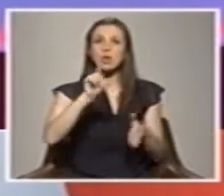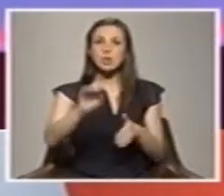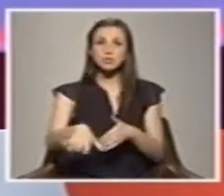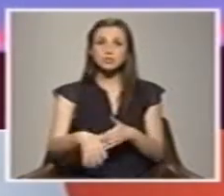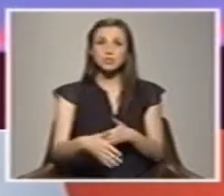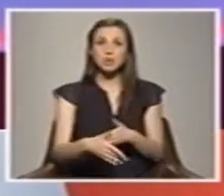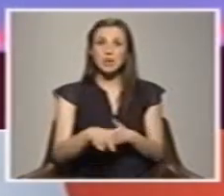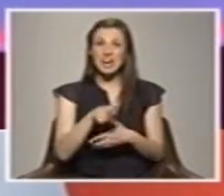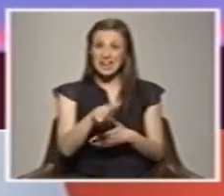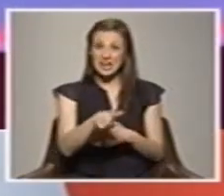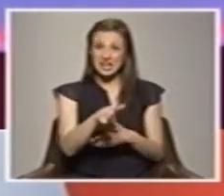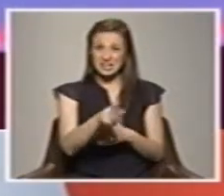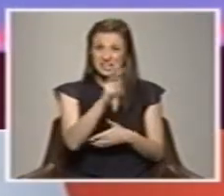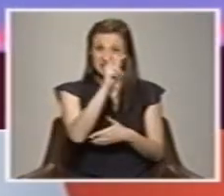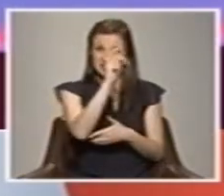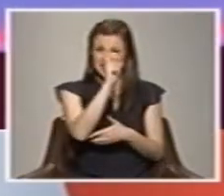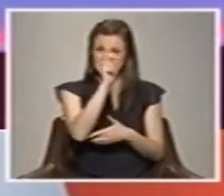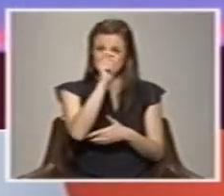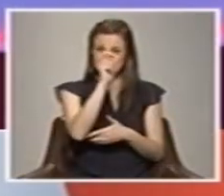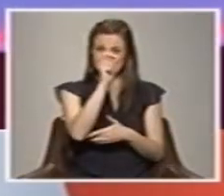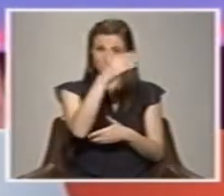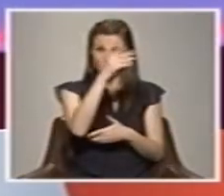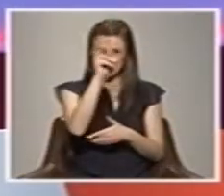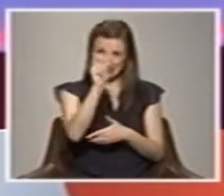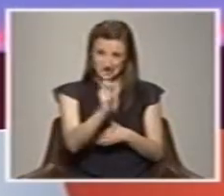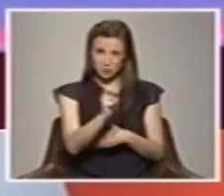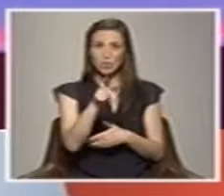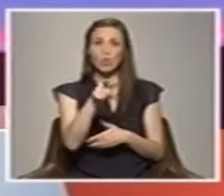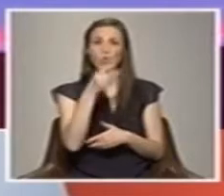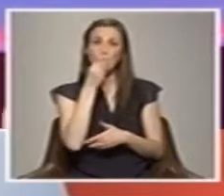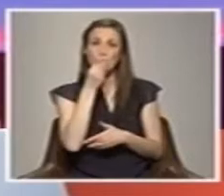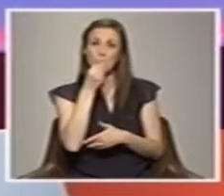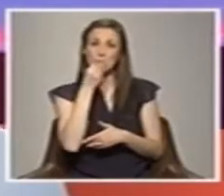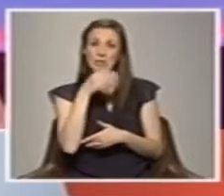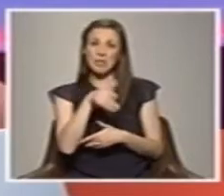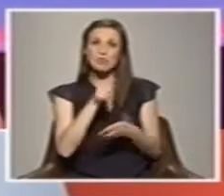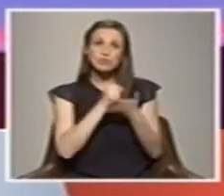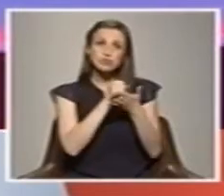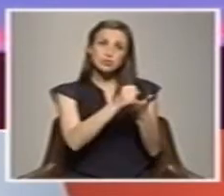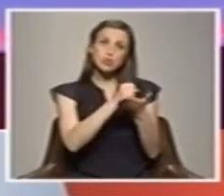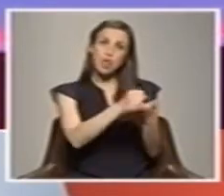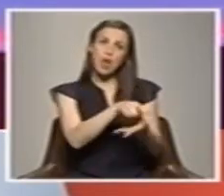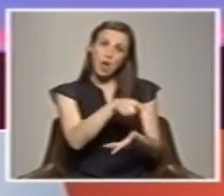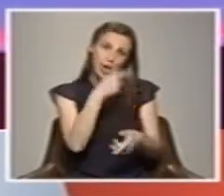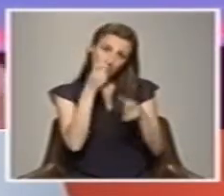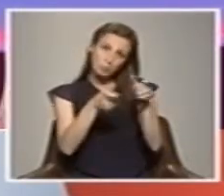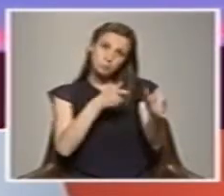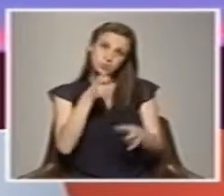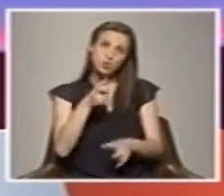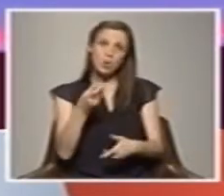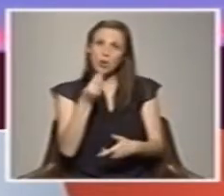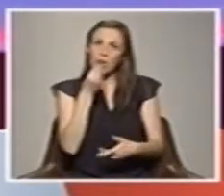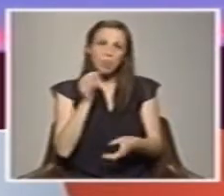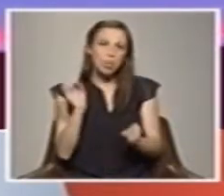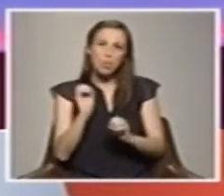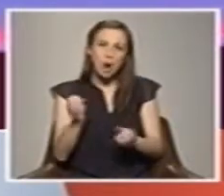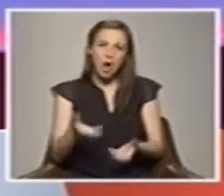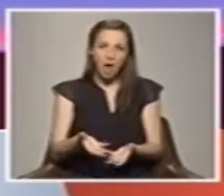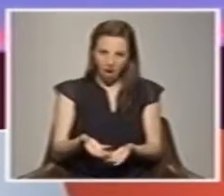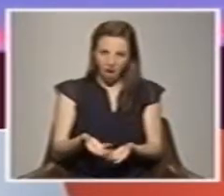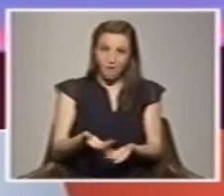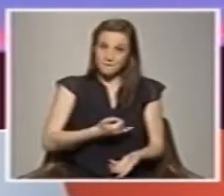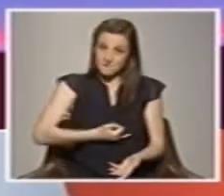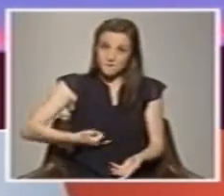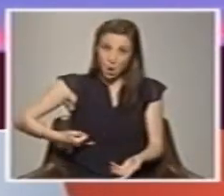terço comida, dava para alimentar aquelas pessoas que estão justamente em situações de subnutrição ou mesmo a passar